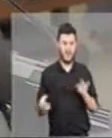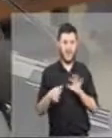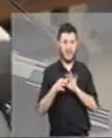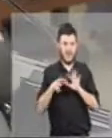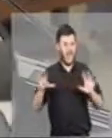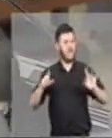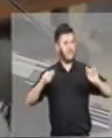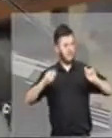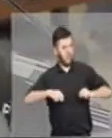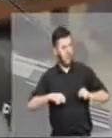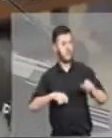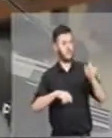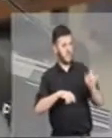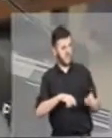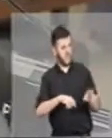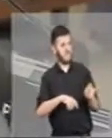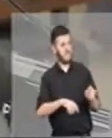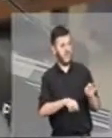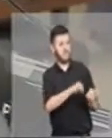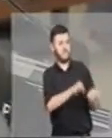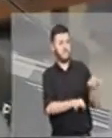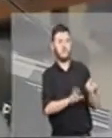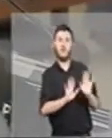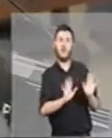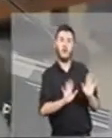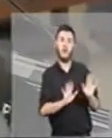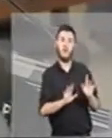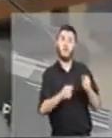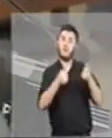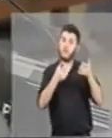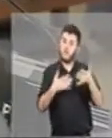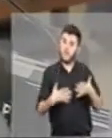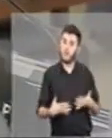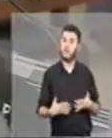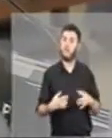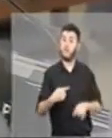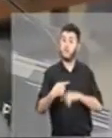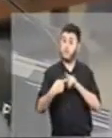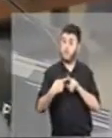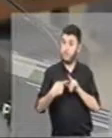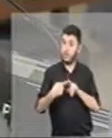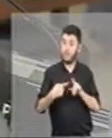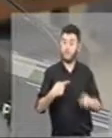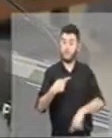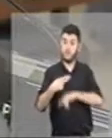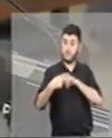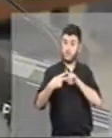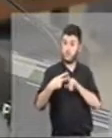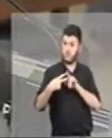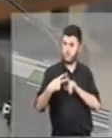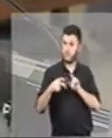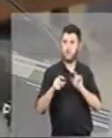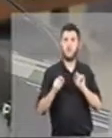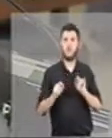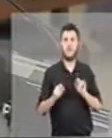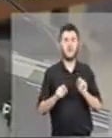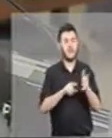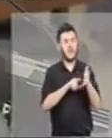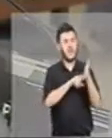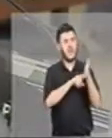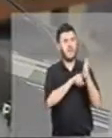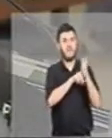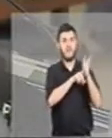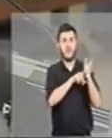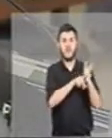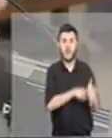ponto que eu gostaria de deixar assentado. De outra parte, se a investigação disser respeito